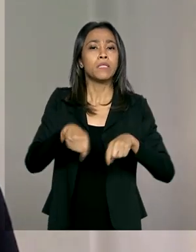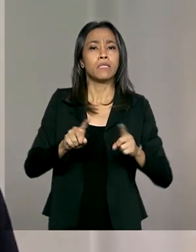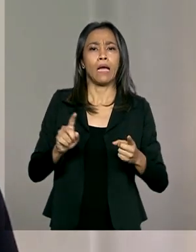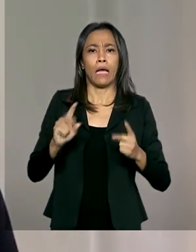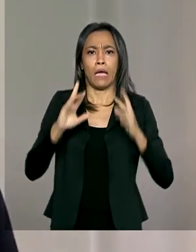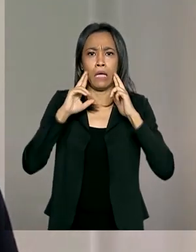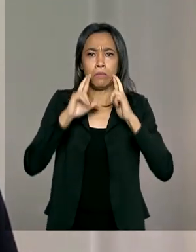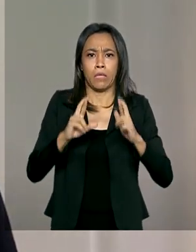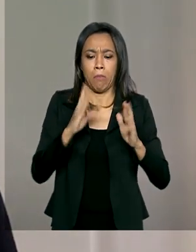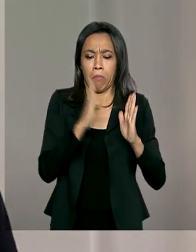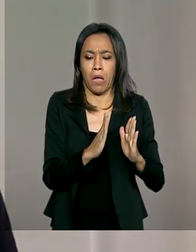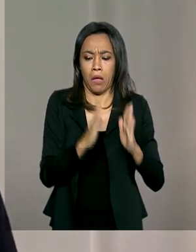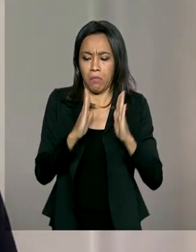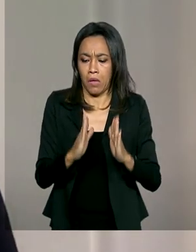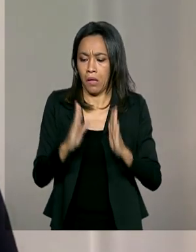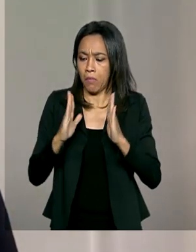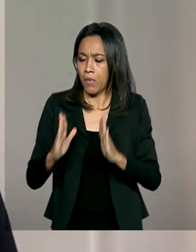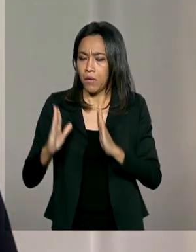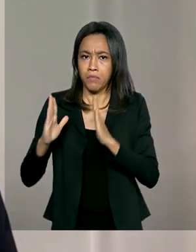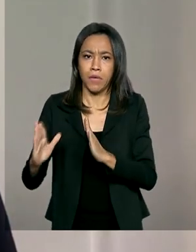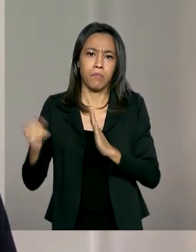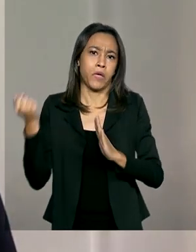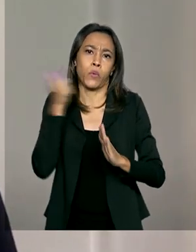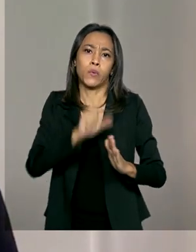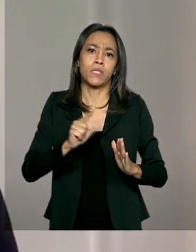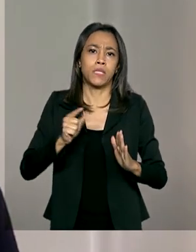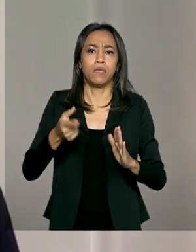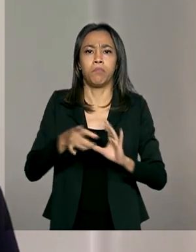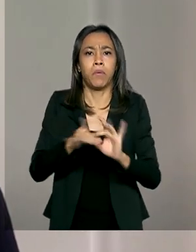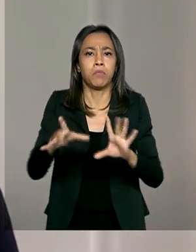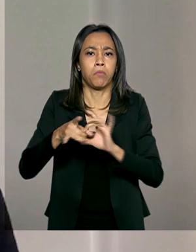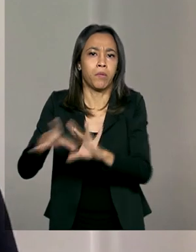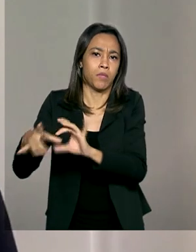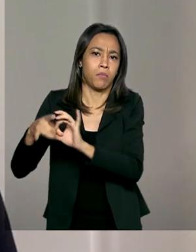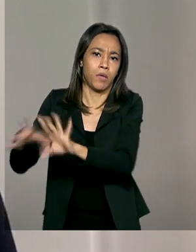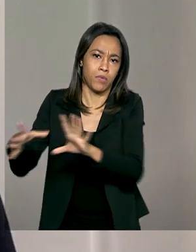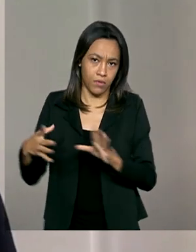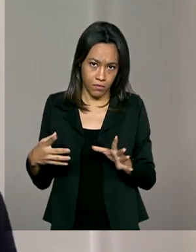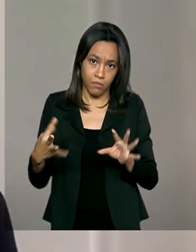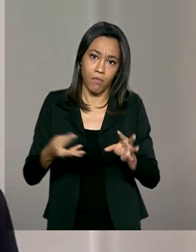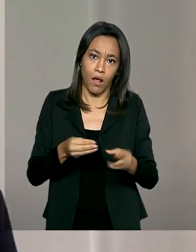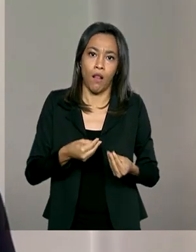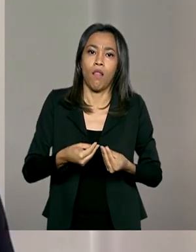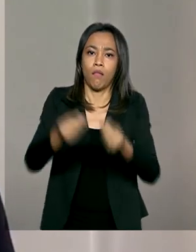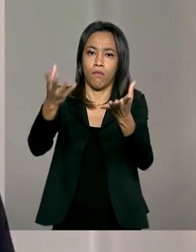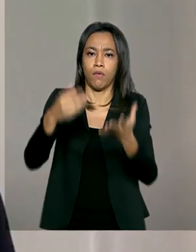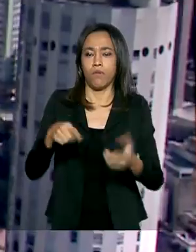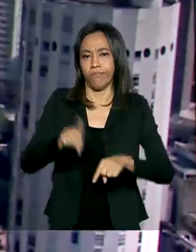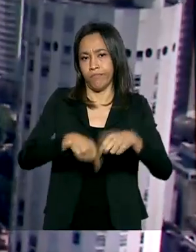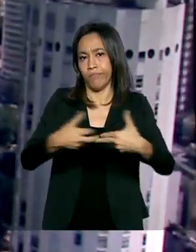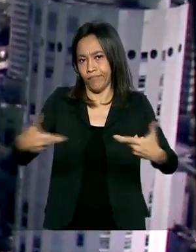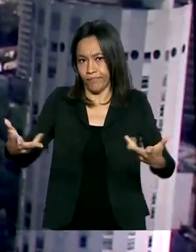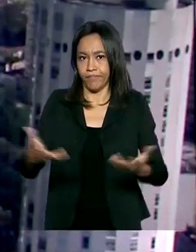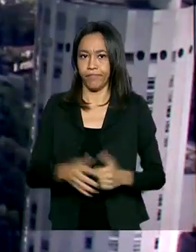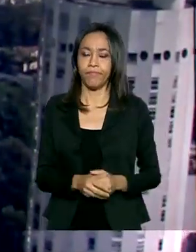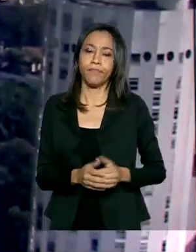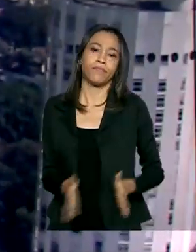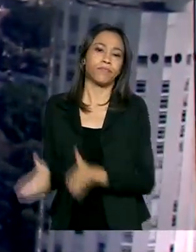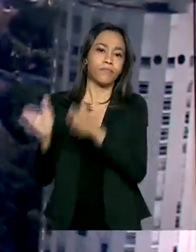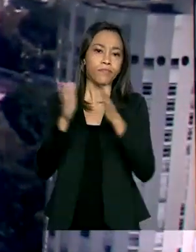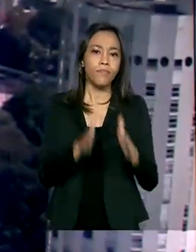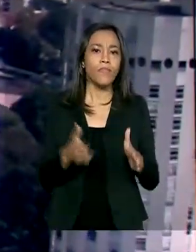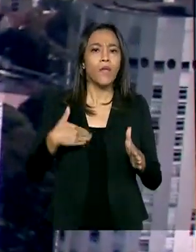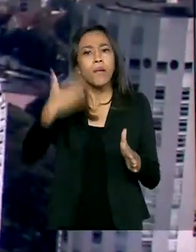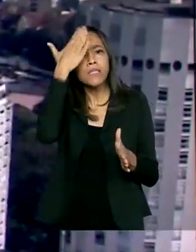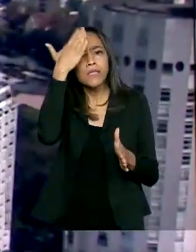prazos e trâmites normais para a obtenção das respectivas autorizações em cada local. Para